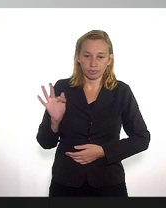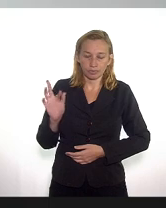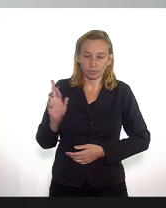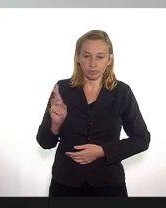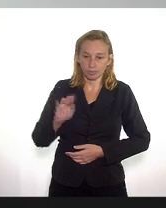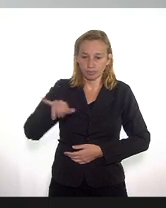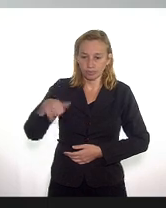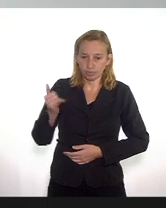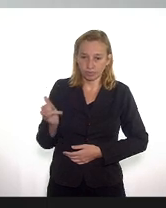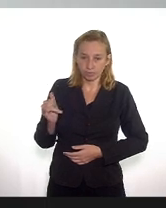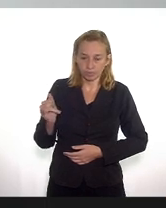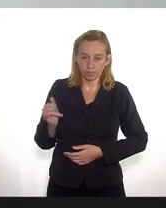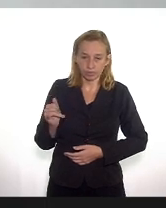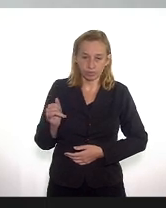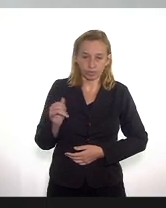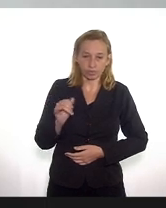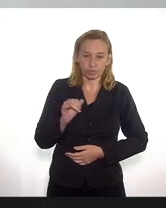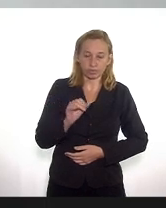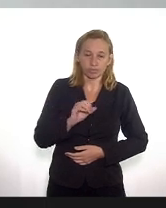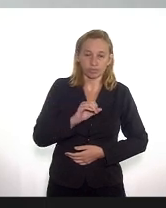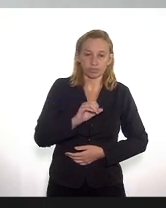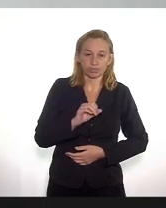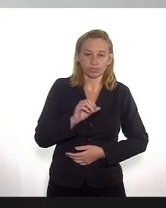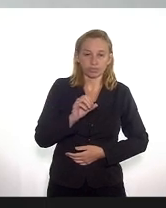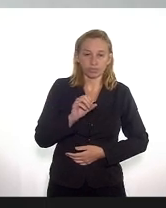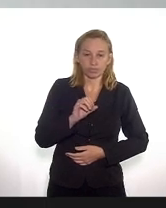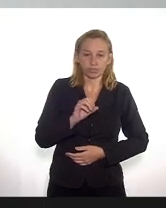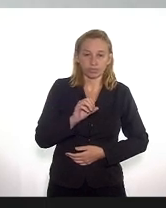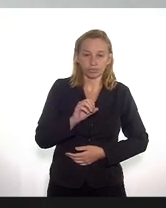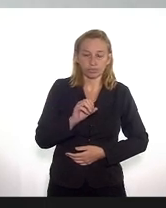Gisele Viana. Bom dia, Gisele.